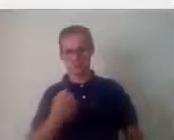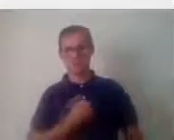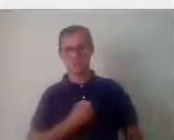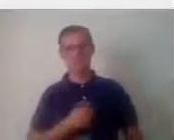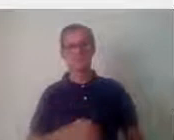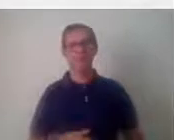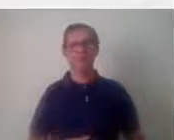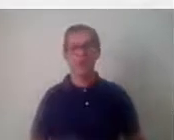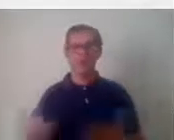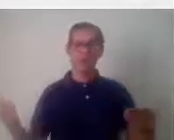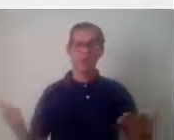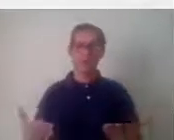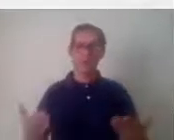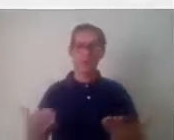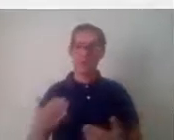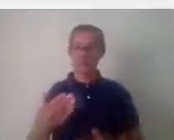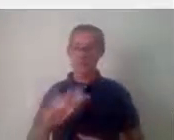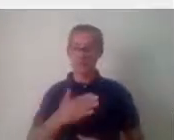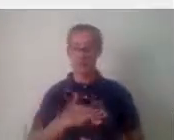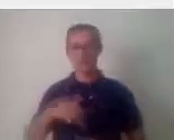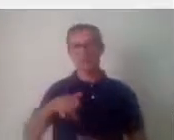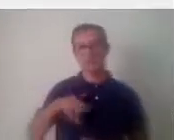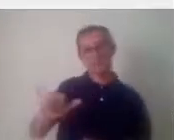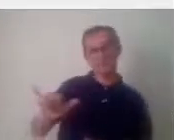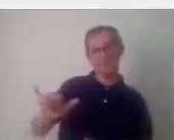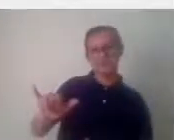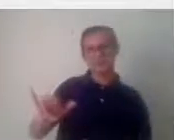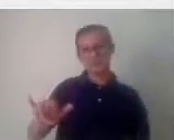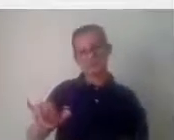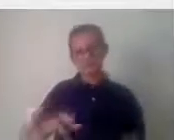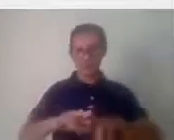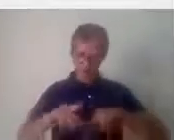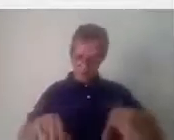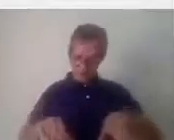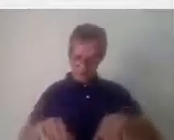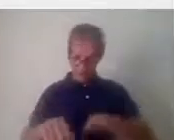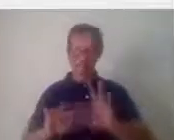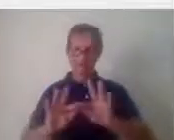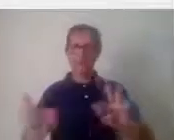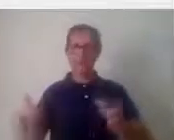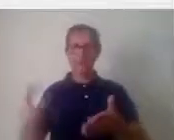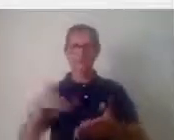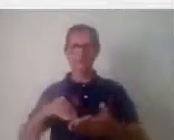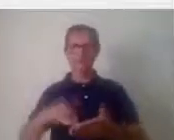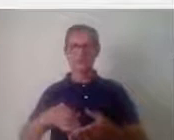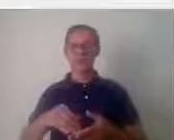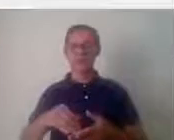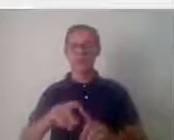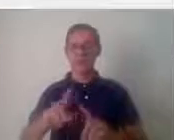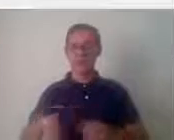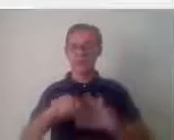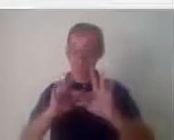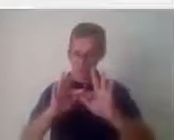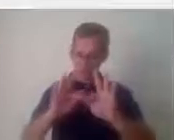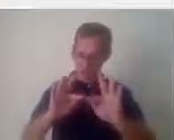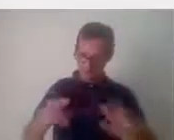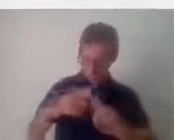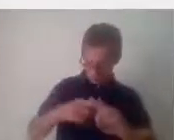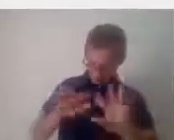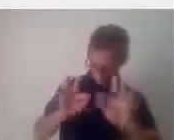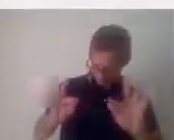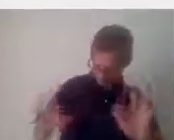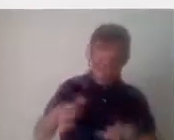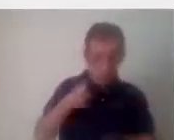número. Agora, o meu y, ele varia de uma função até outra função. Mas que tipo de